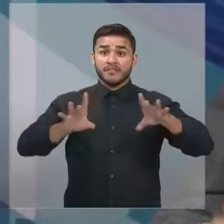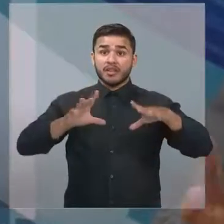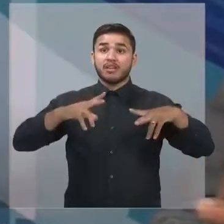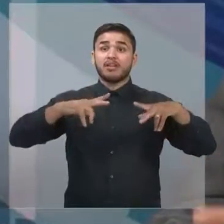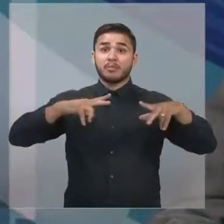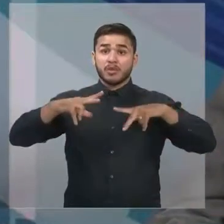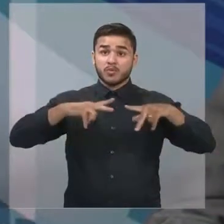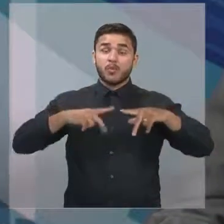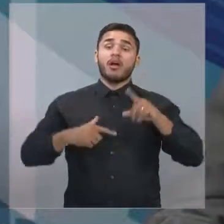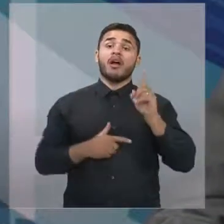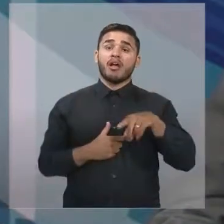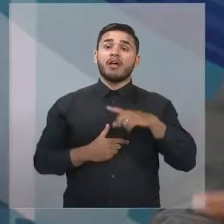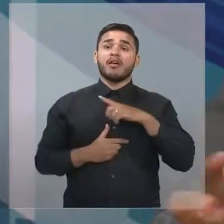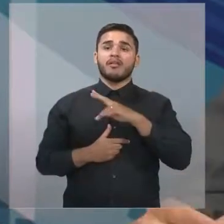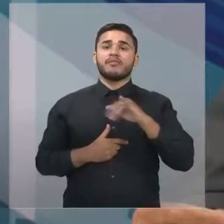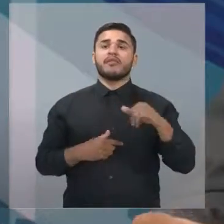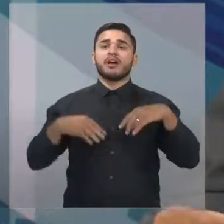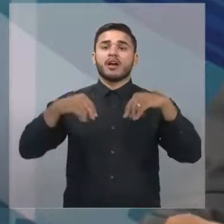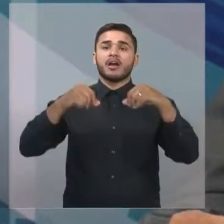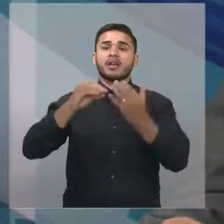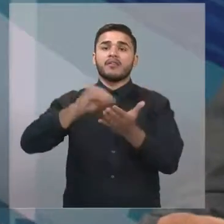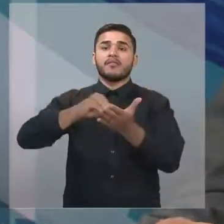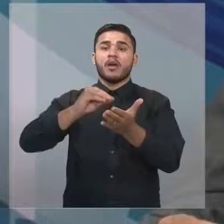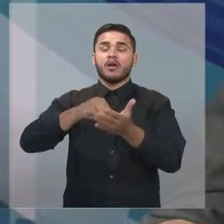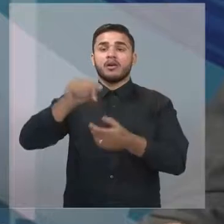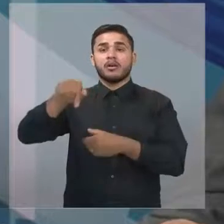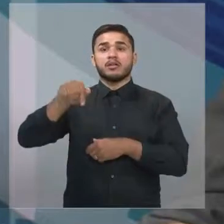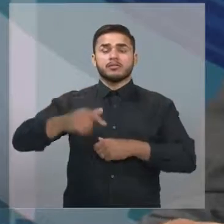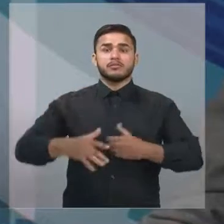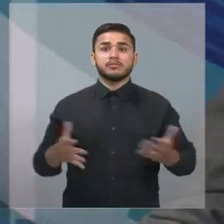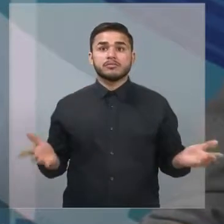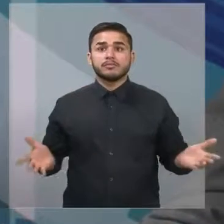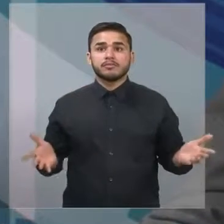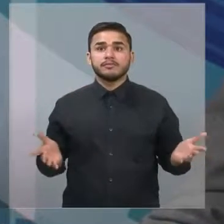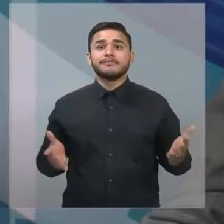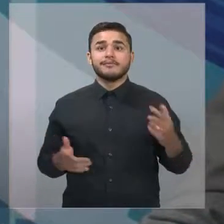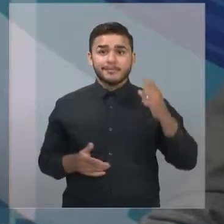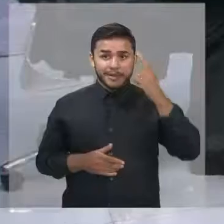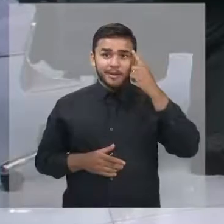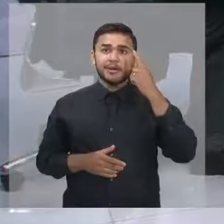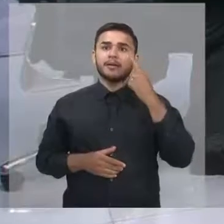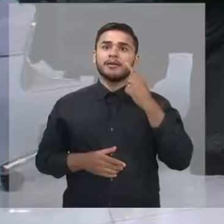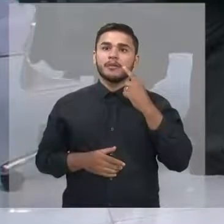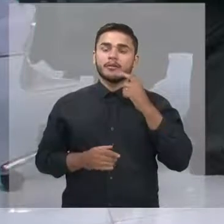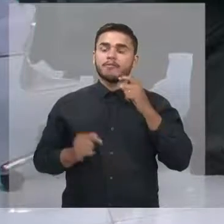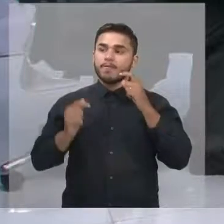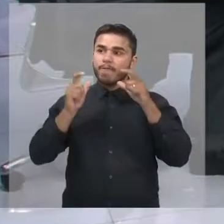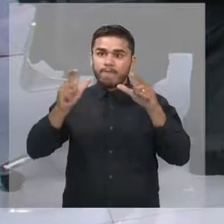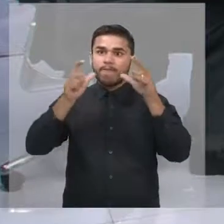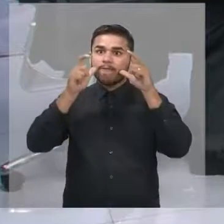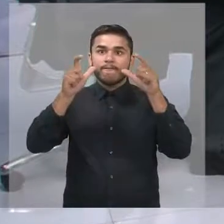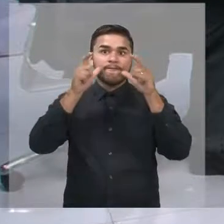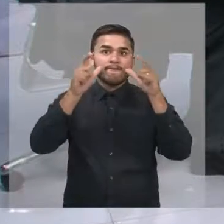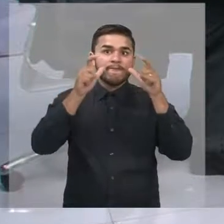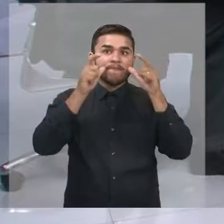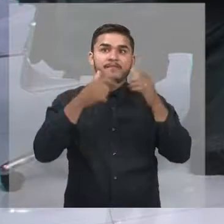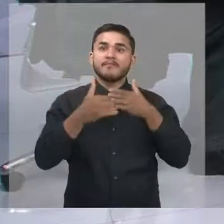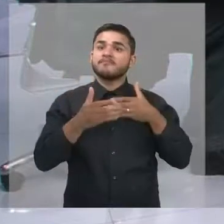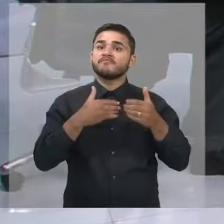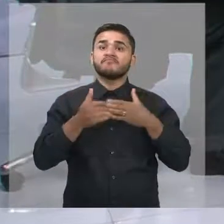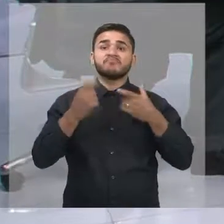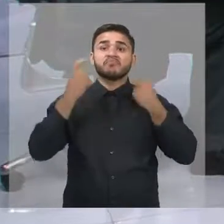E existem esses problemas com a administração da coisa pública. O que evidencia essa ação predatória, né,